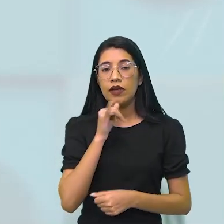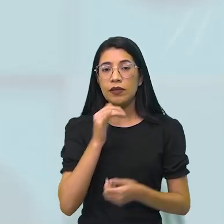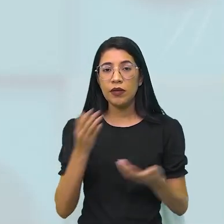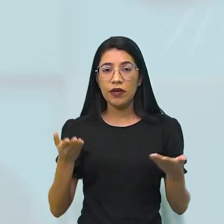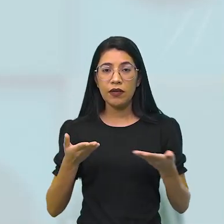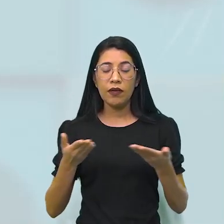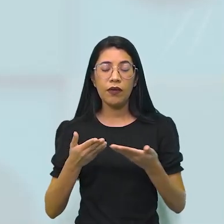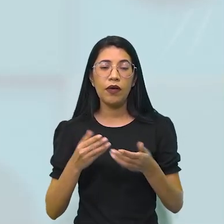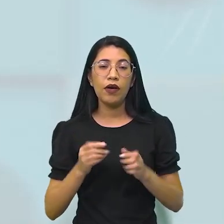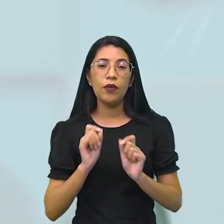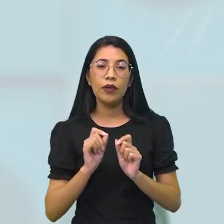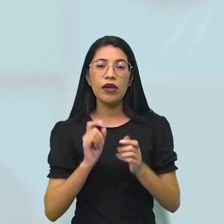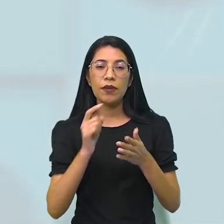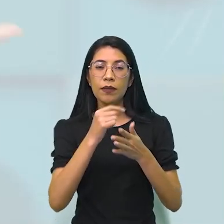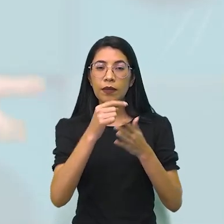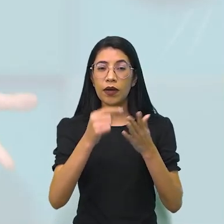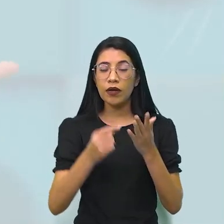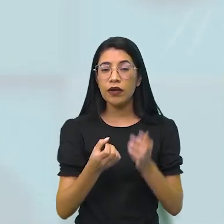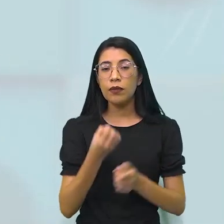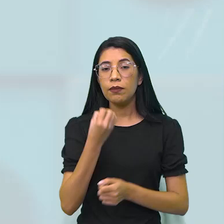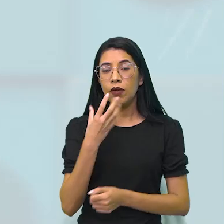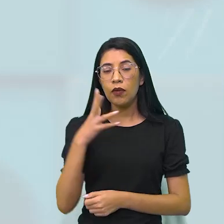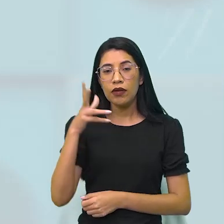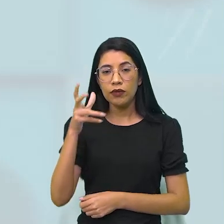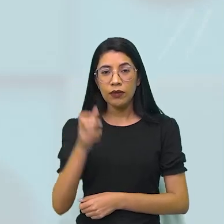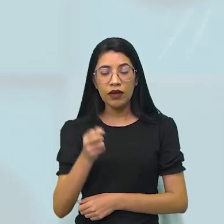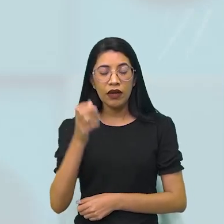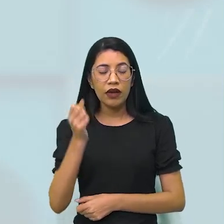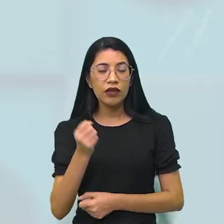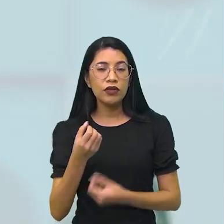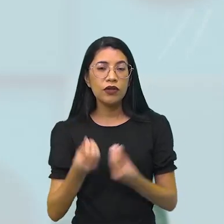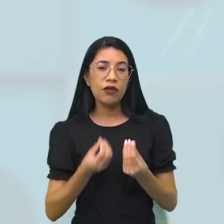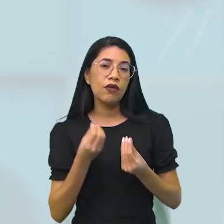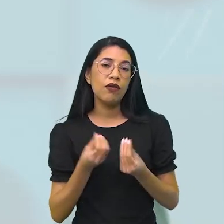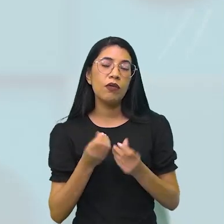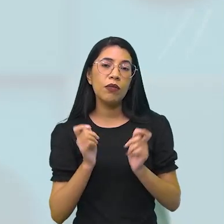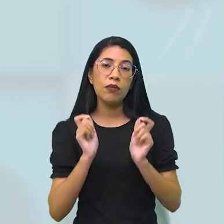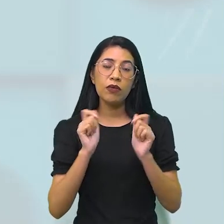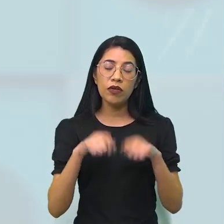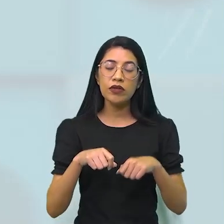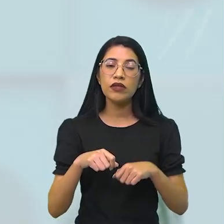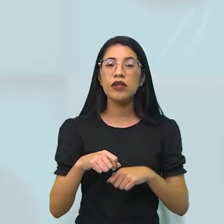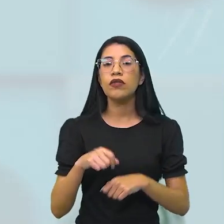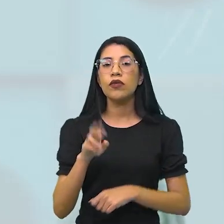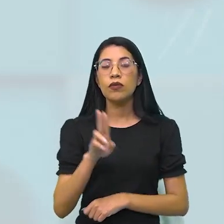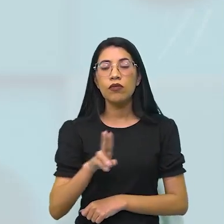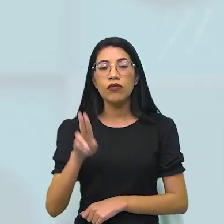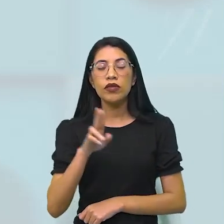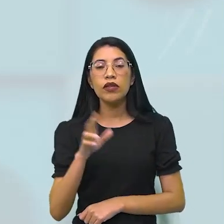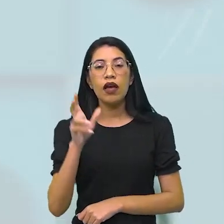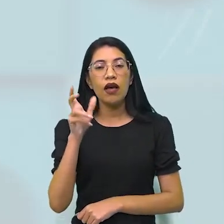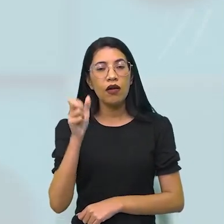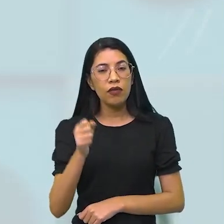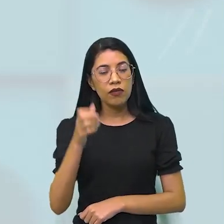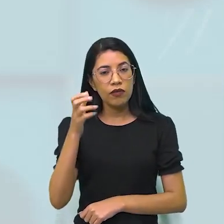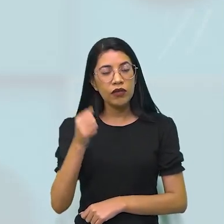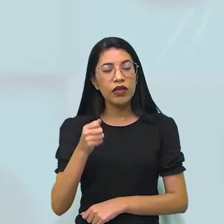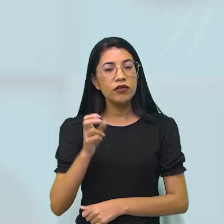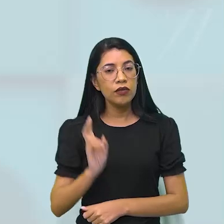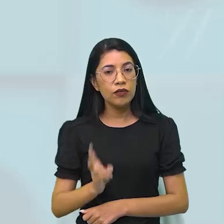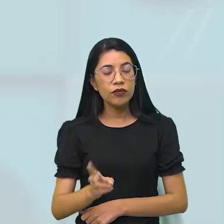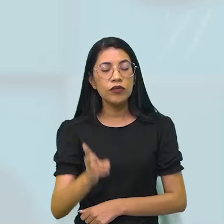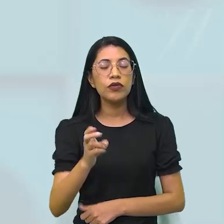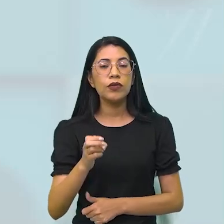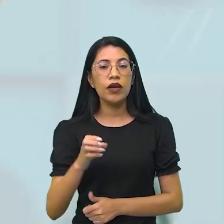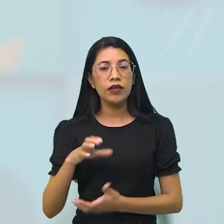os benefícios do leite, como, na verdade, né, como o leite a gente conseguiu continuar tomando